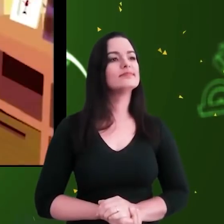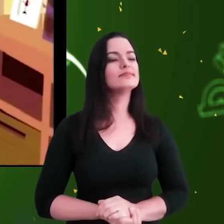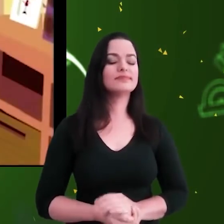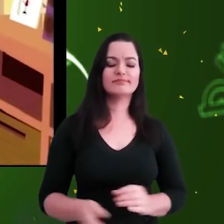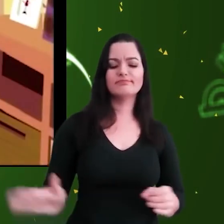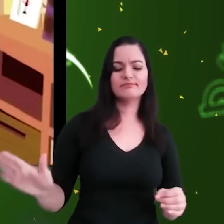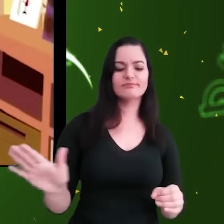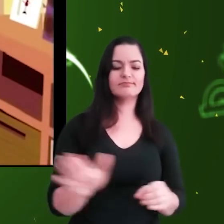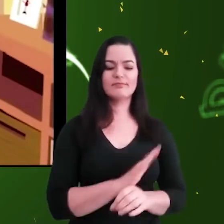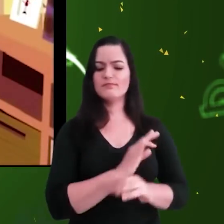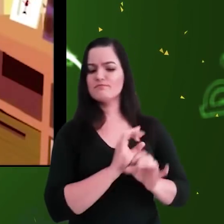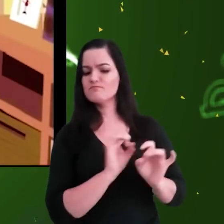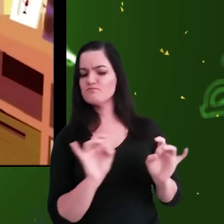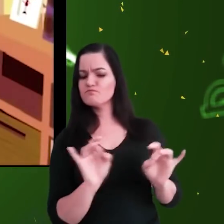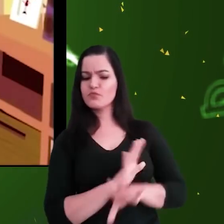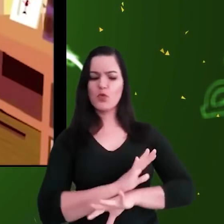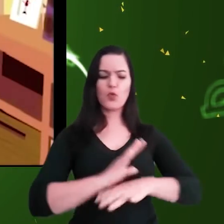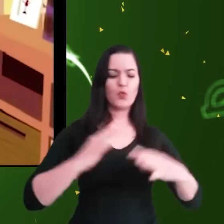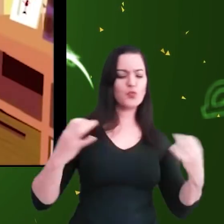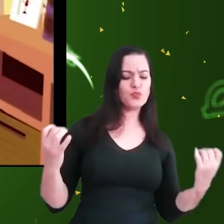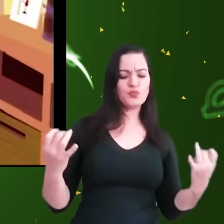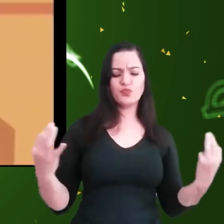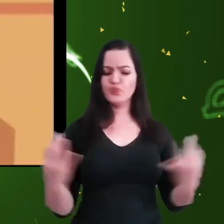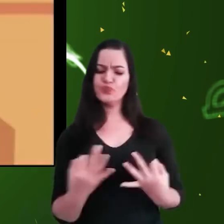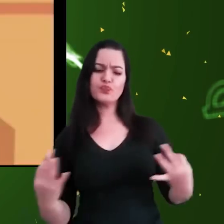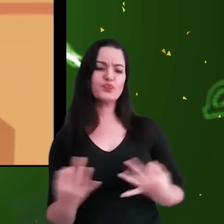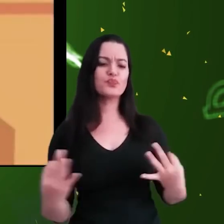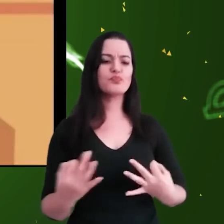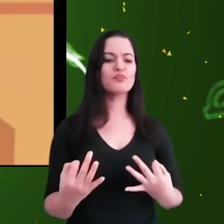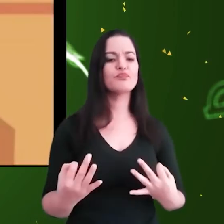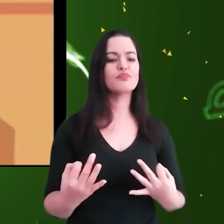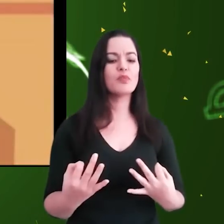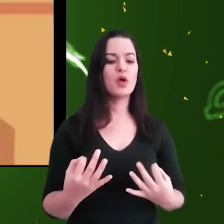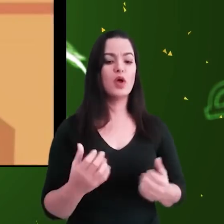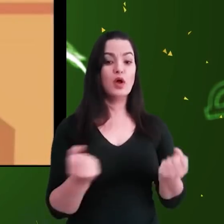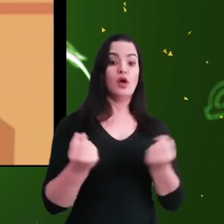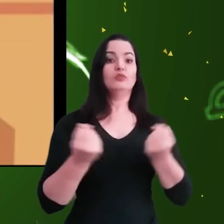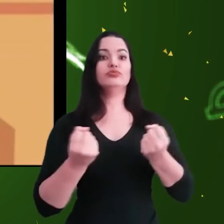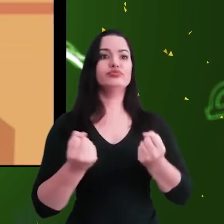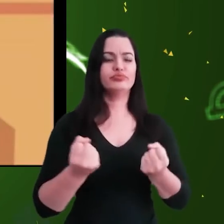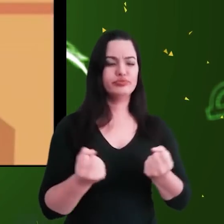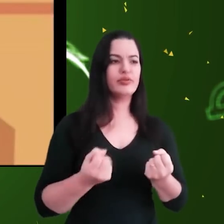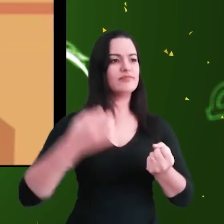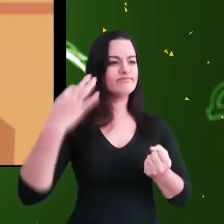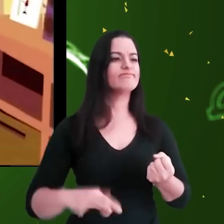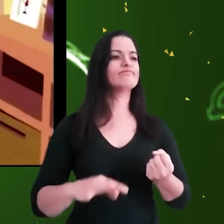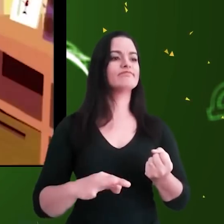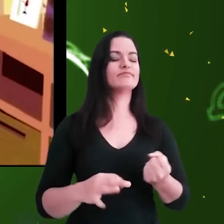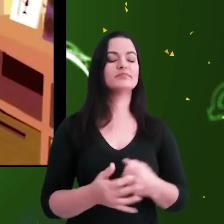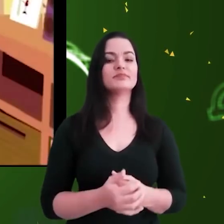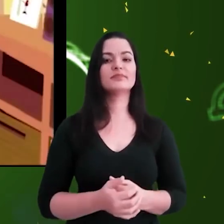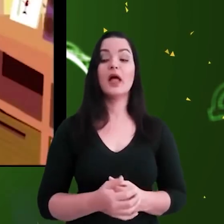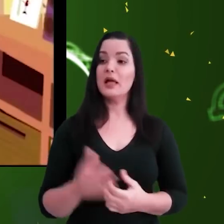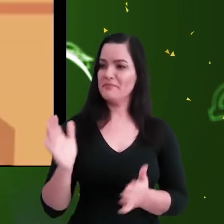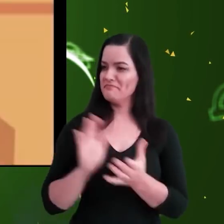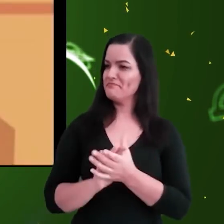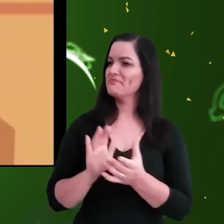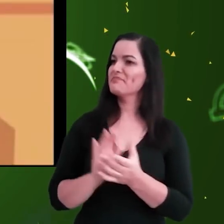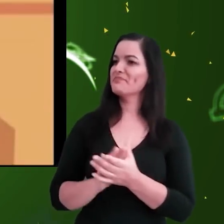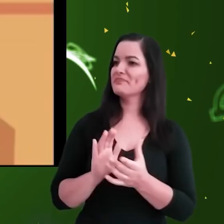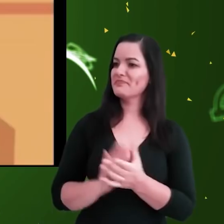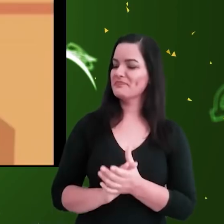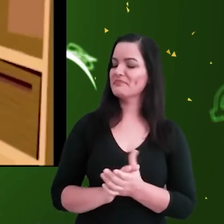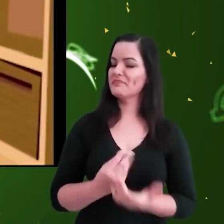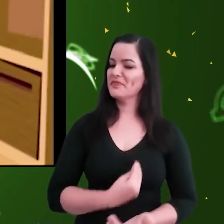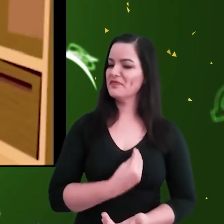Pronto, tá novinho. Agora não morre mais. Muito bem, salvou a vida do carro, hein? Pra onde vai, senhor? Para